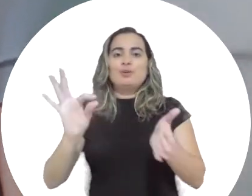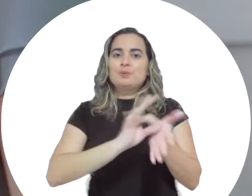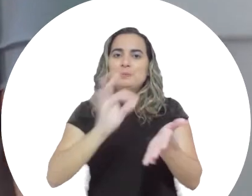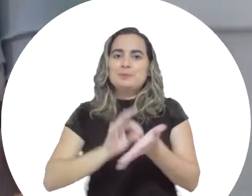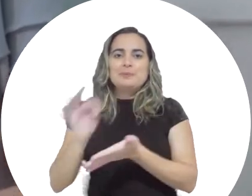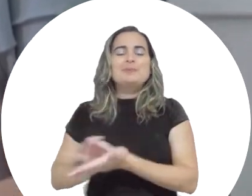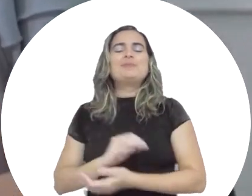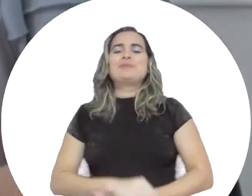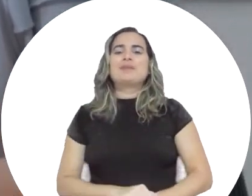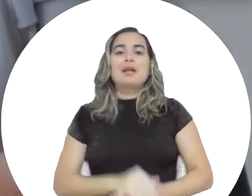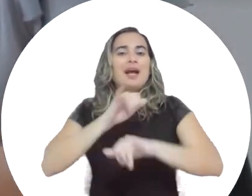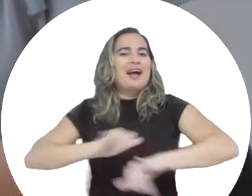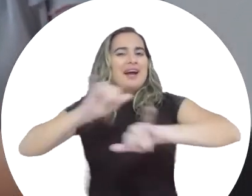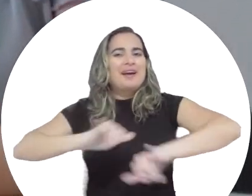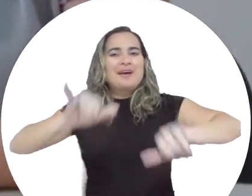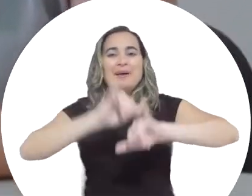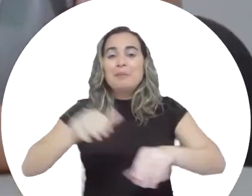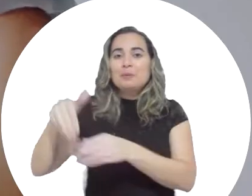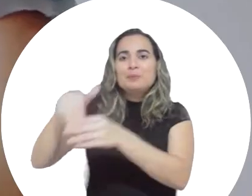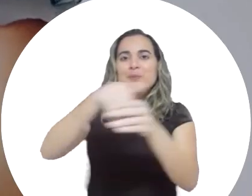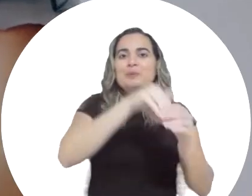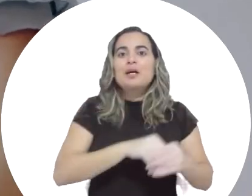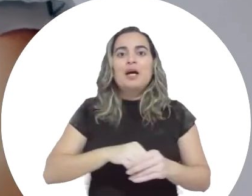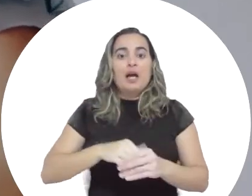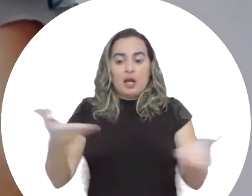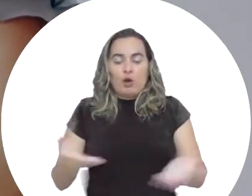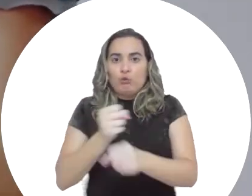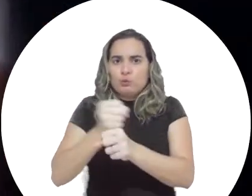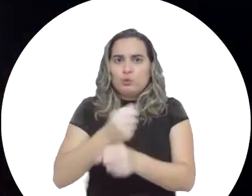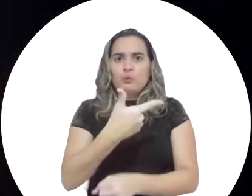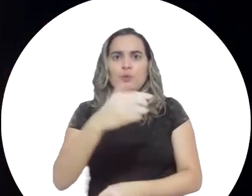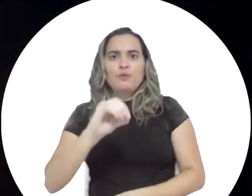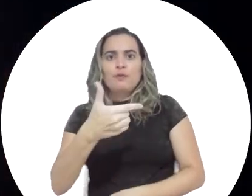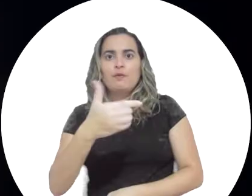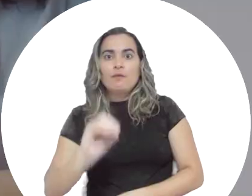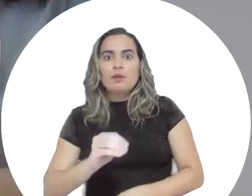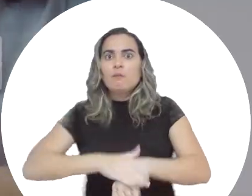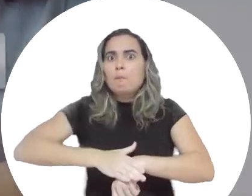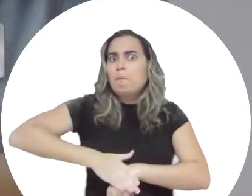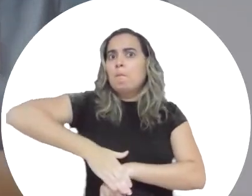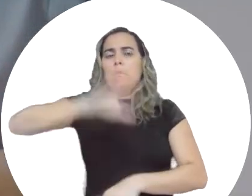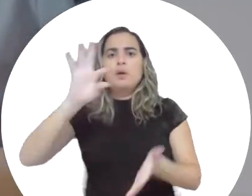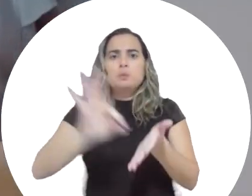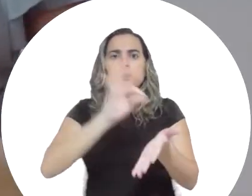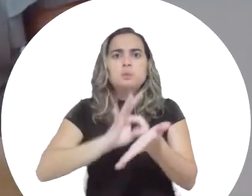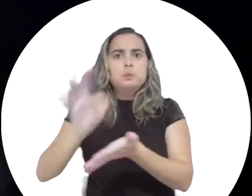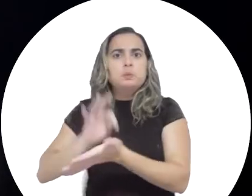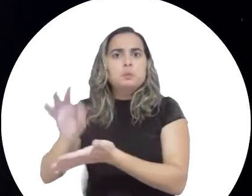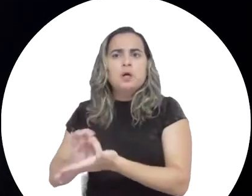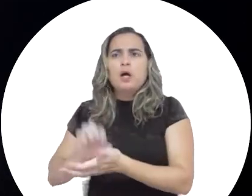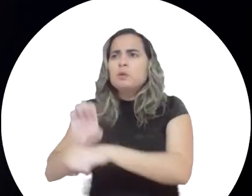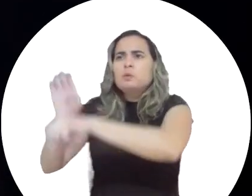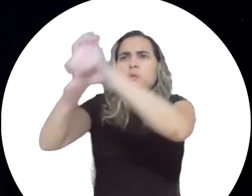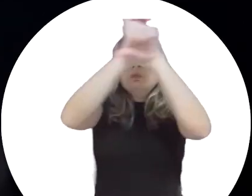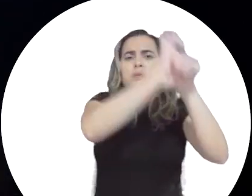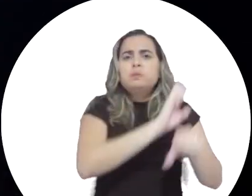Justiça Eleitoral têm dado certo. Até agora, 2020 foi o ano com maior registro de inscrições para mesários voluntários em vários